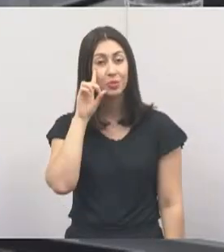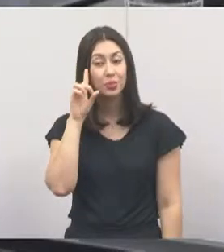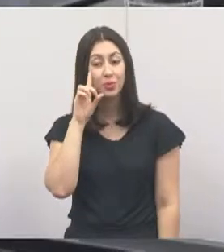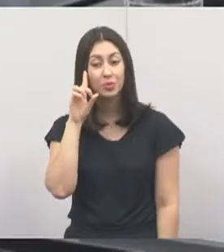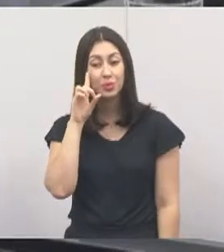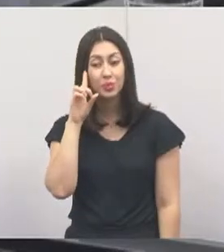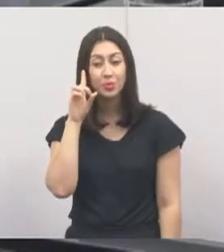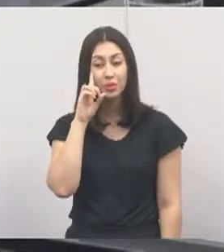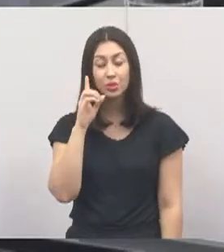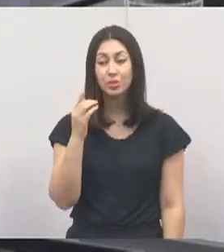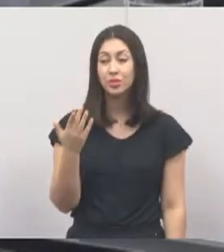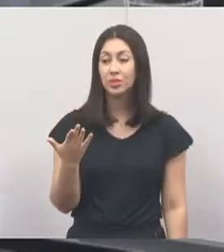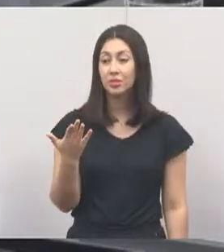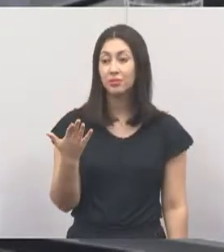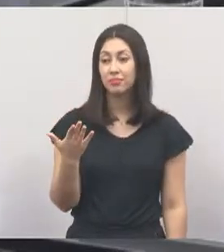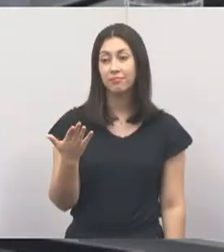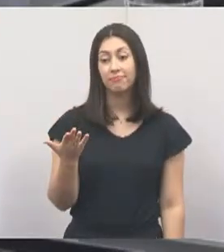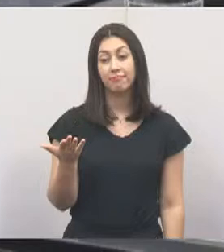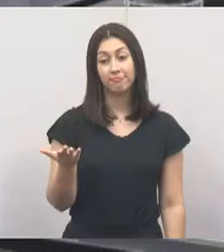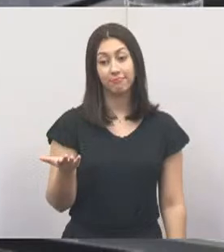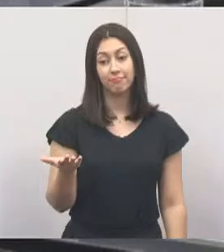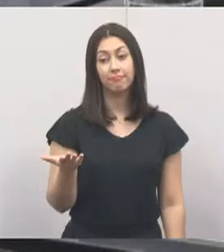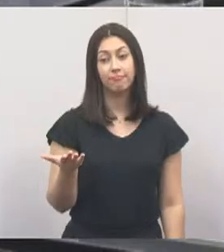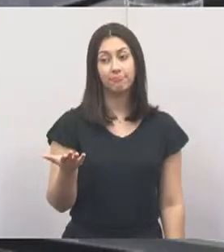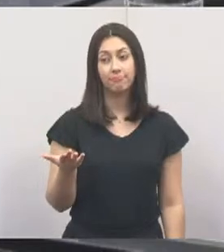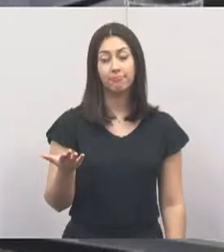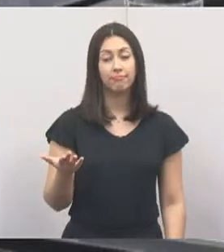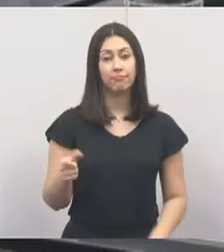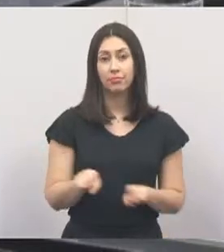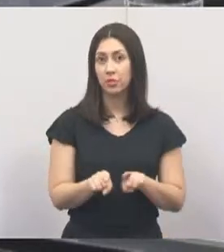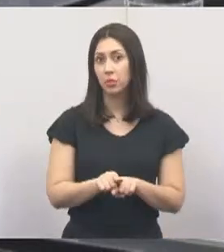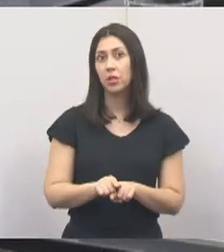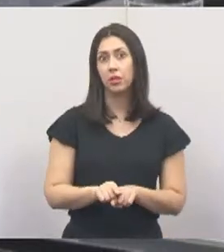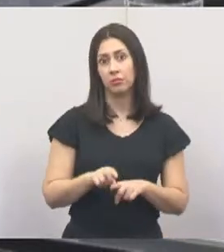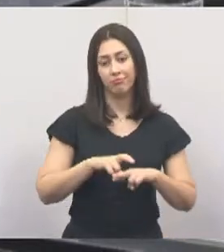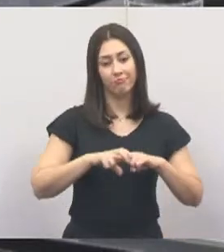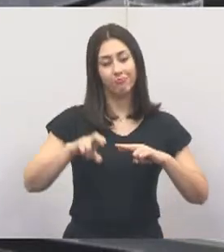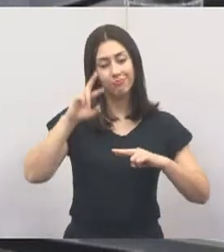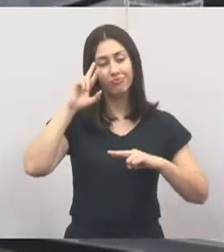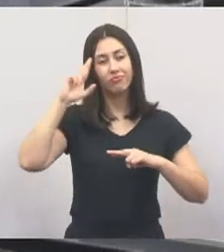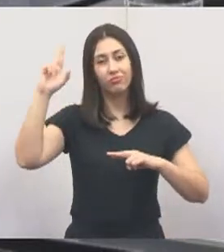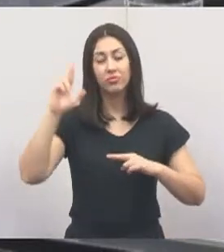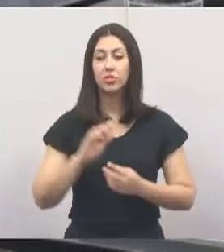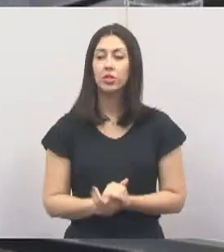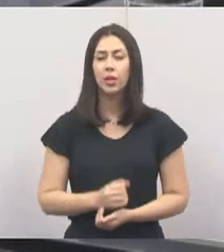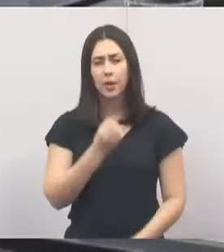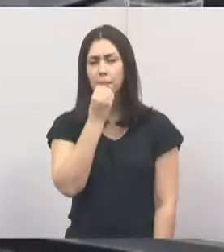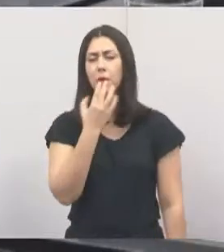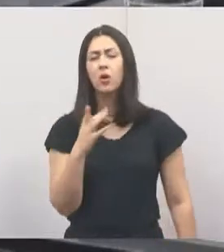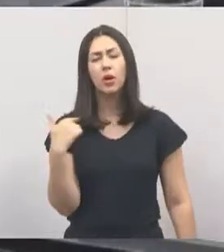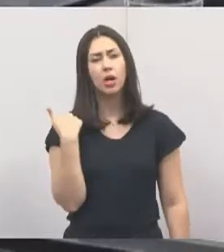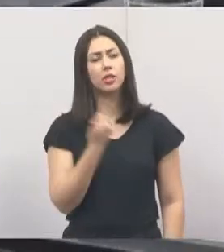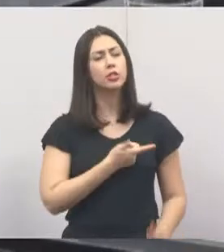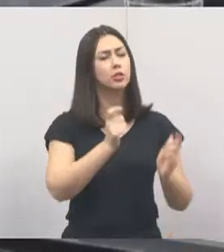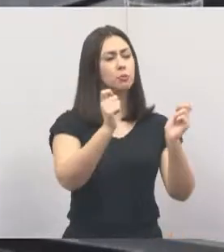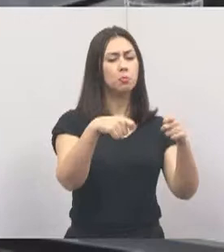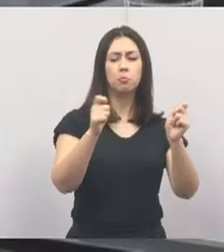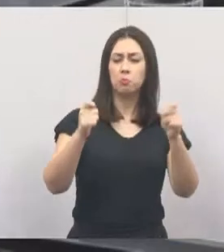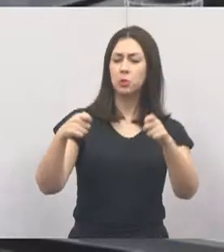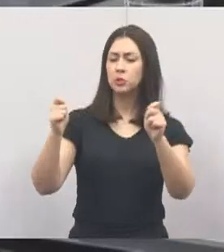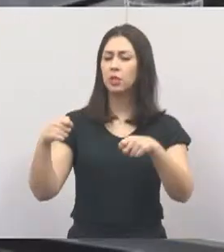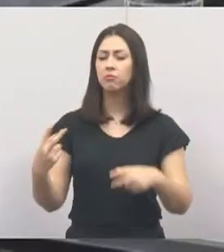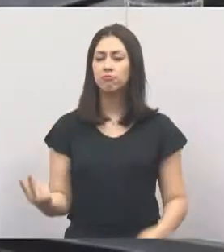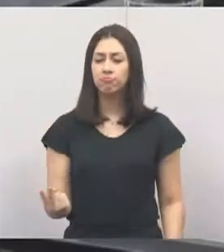dias, ainda mais o senhor presidente e a mesa diretora. Então, é sempre bom a gente capacitar os profissionais